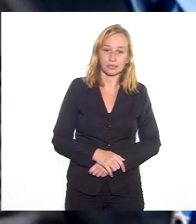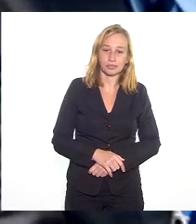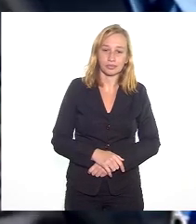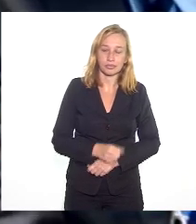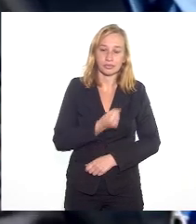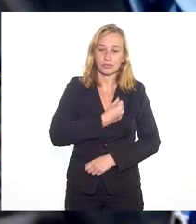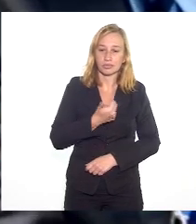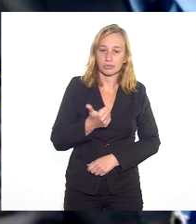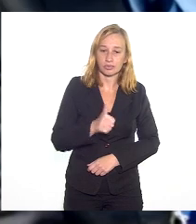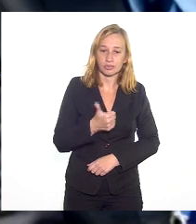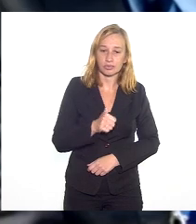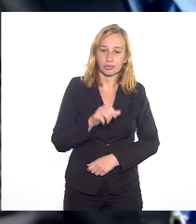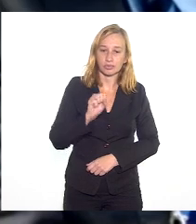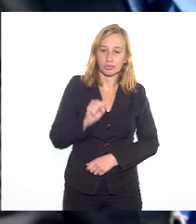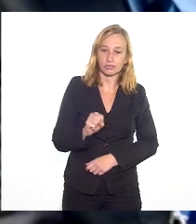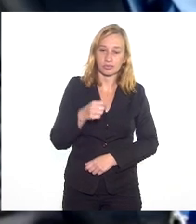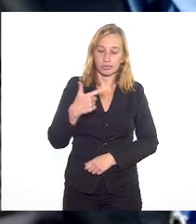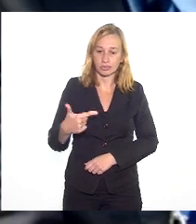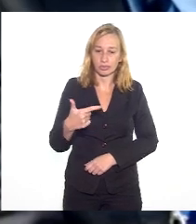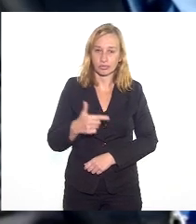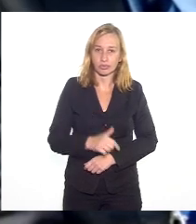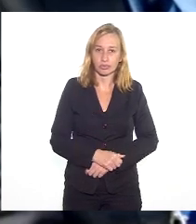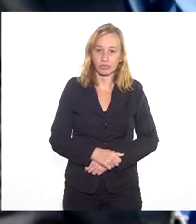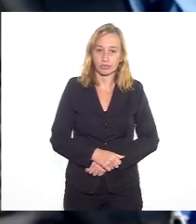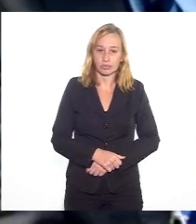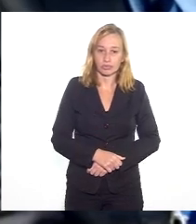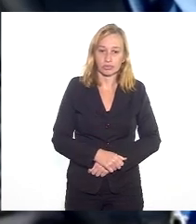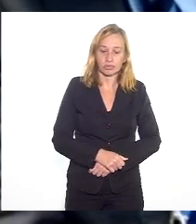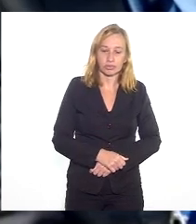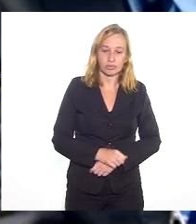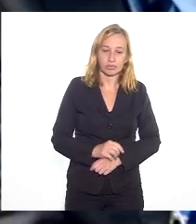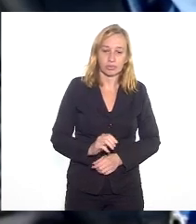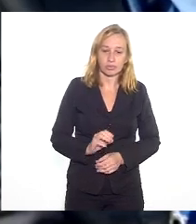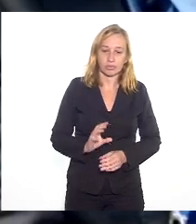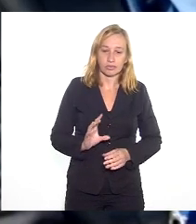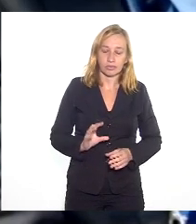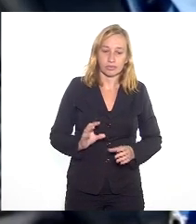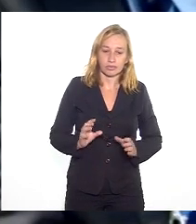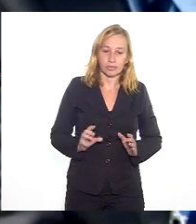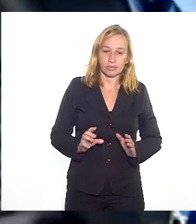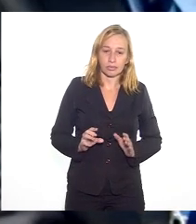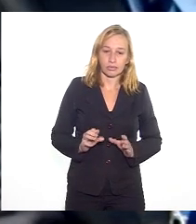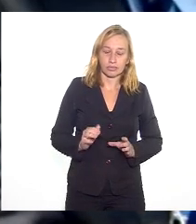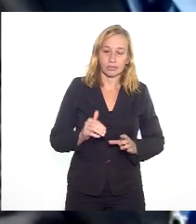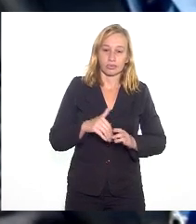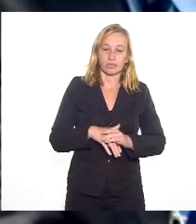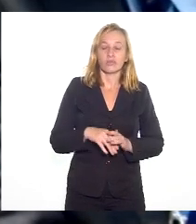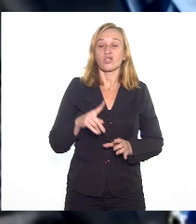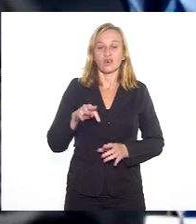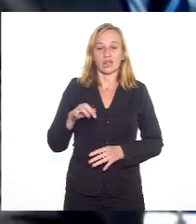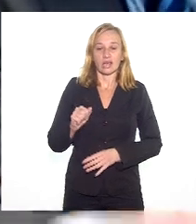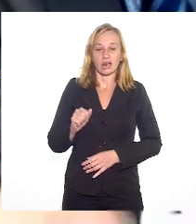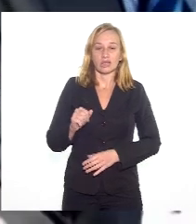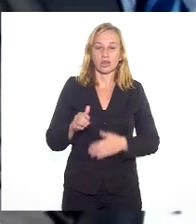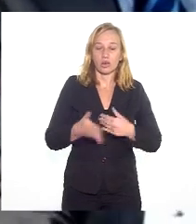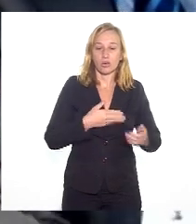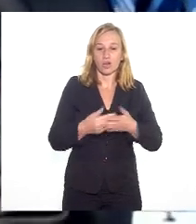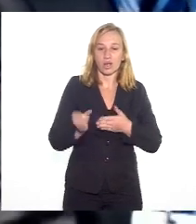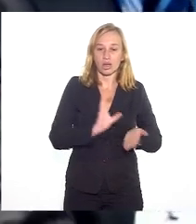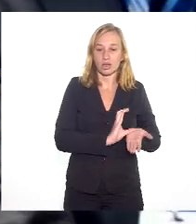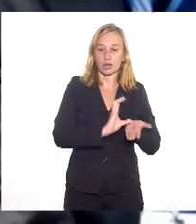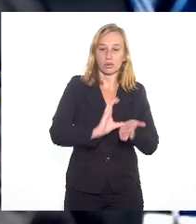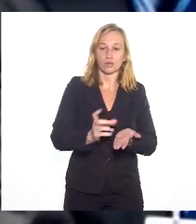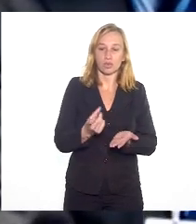número 1182. É vedada a inclusão na lei orçamentária anual em seus créditos adicionais de qualquer recurso do Estado,